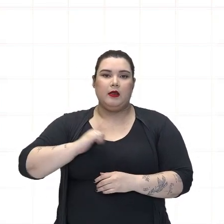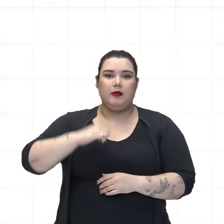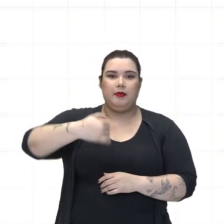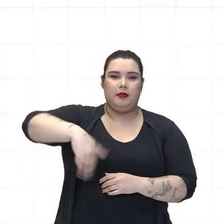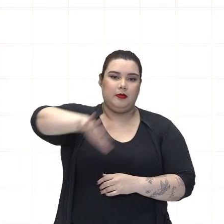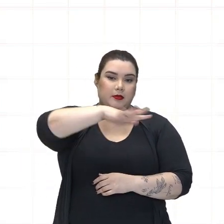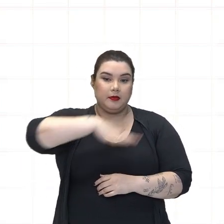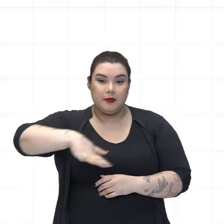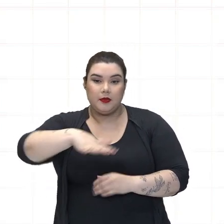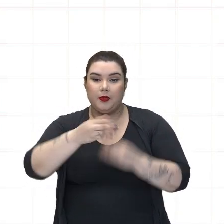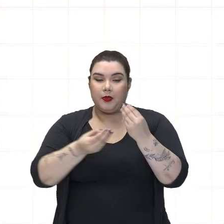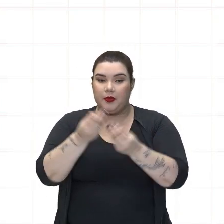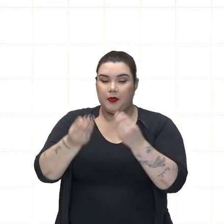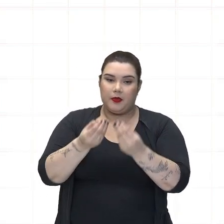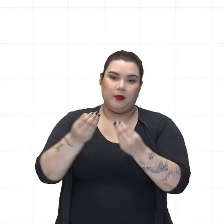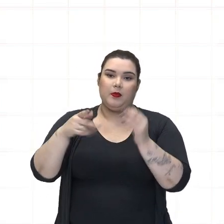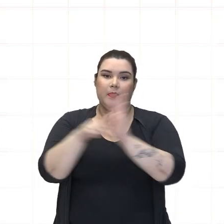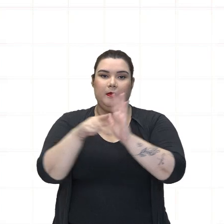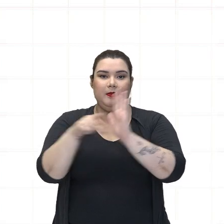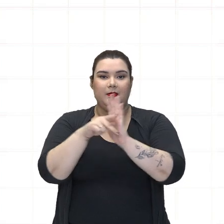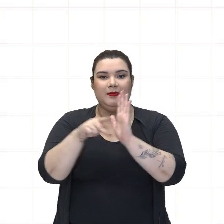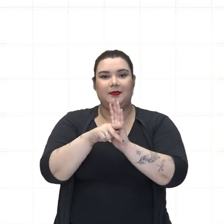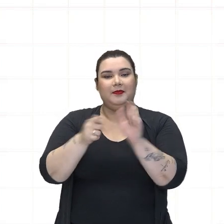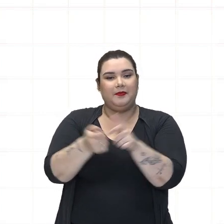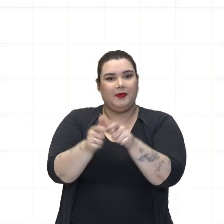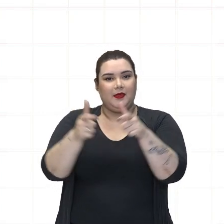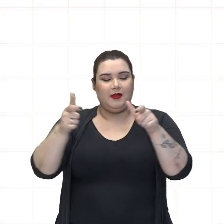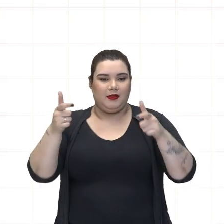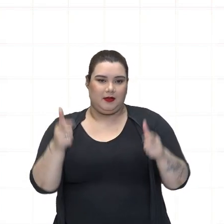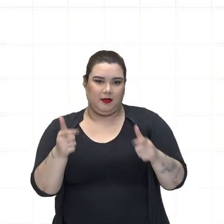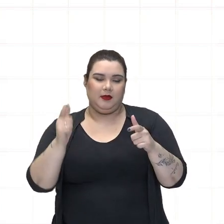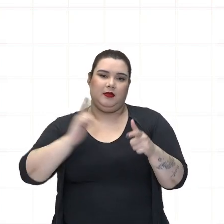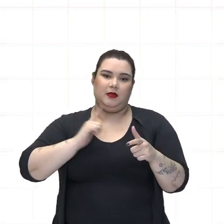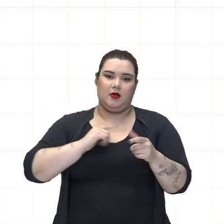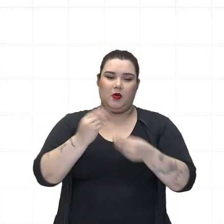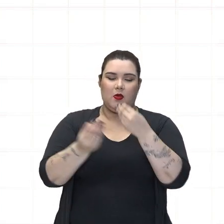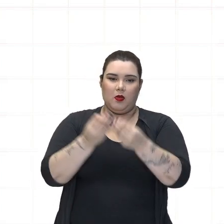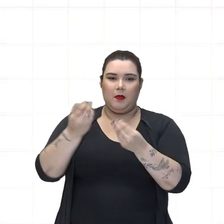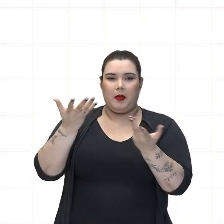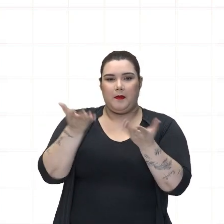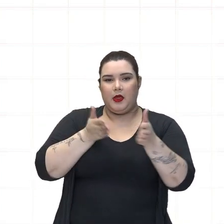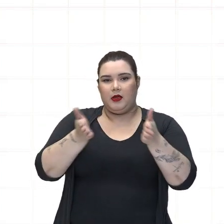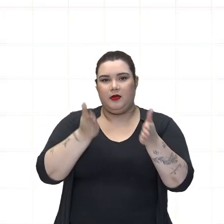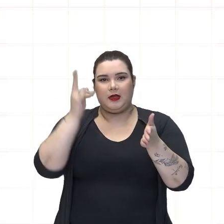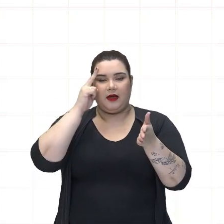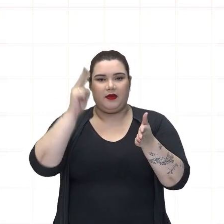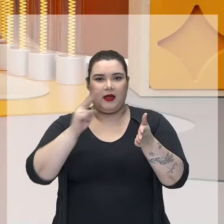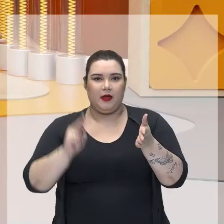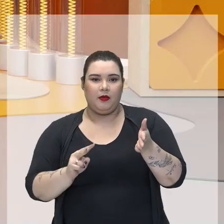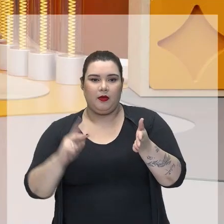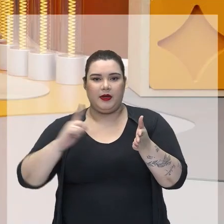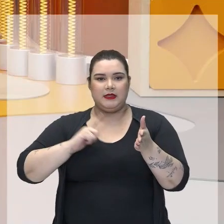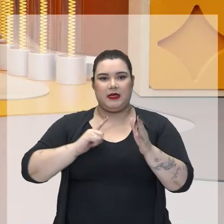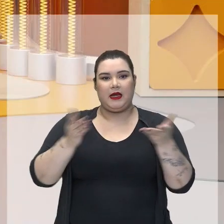relevância maior, acaba tendo esses conflitos aí também, né? Até por questões históricas também. A